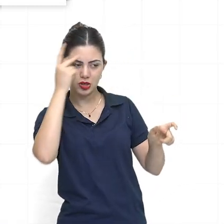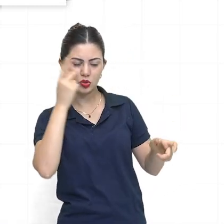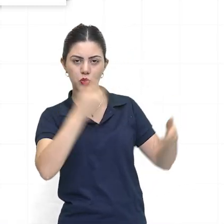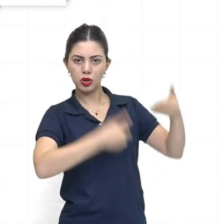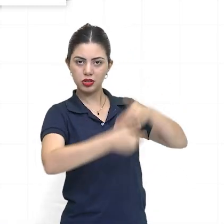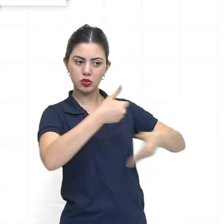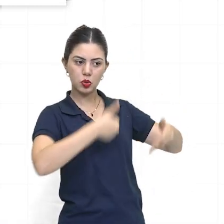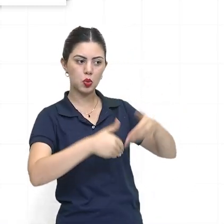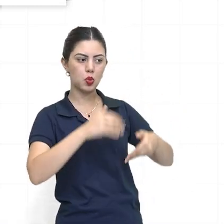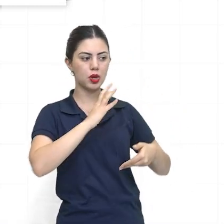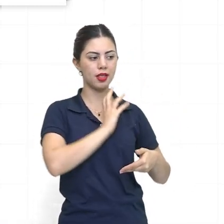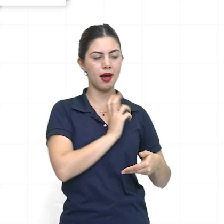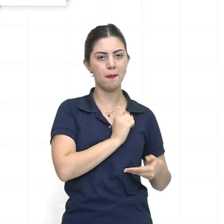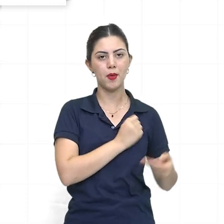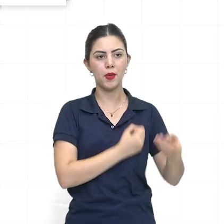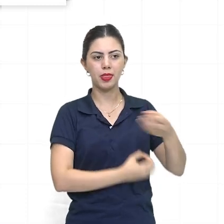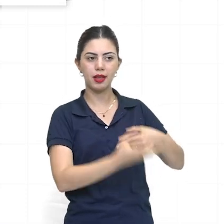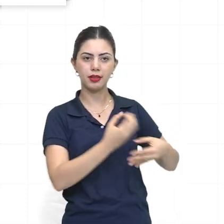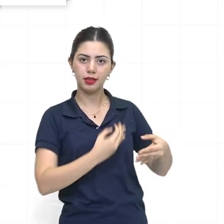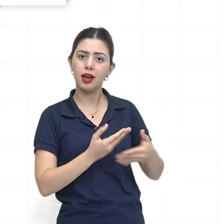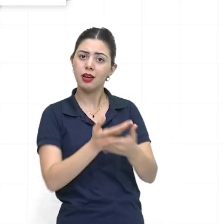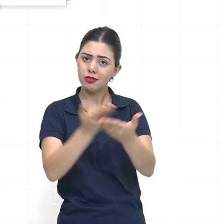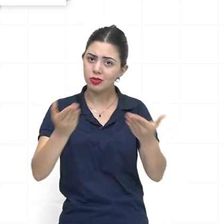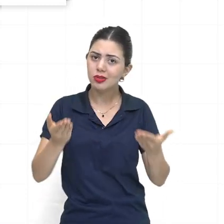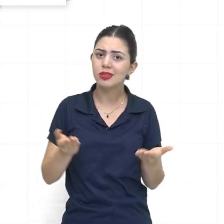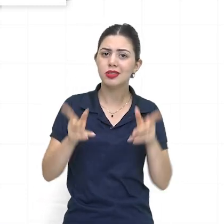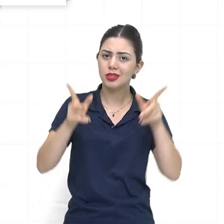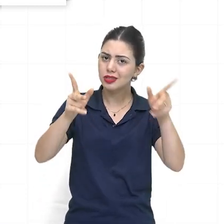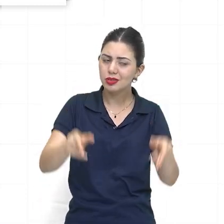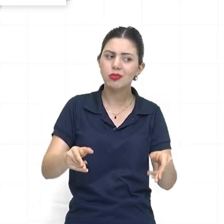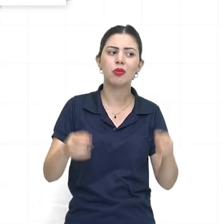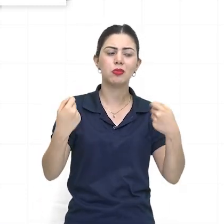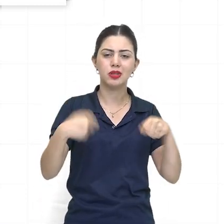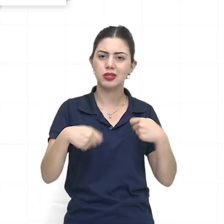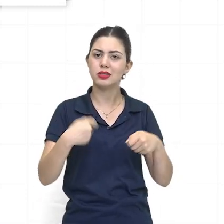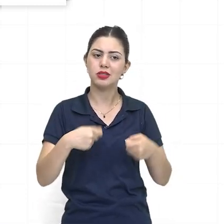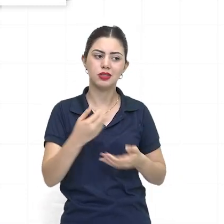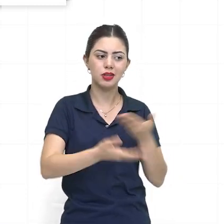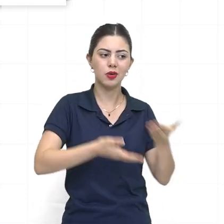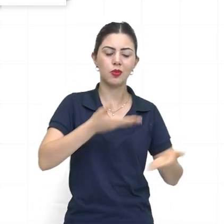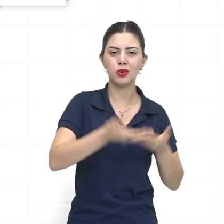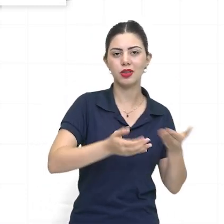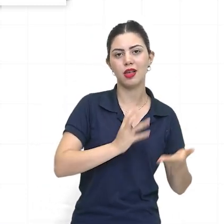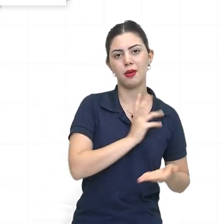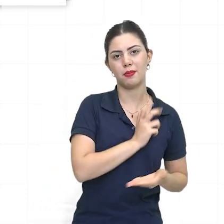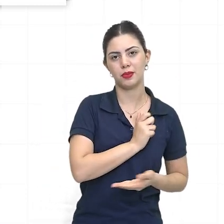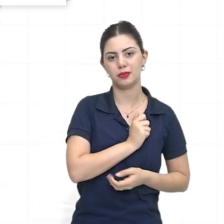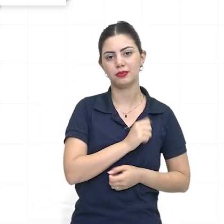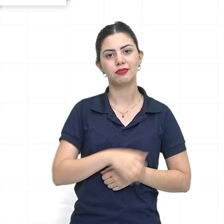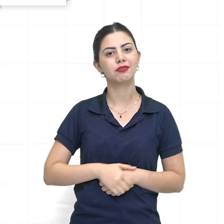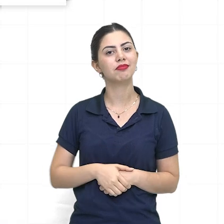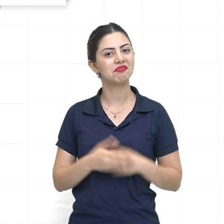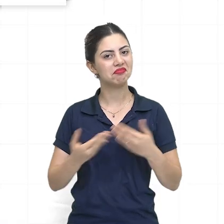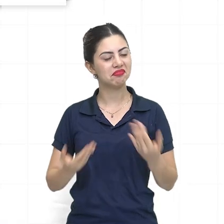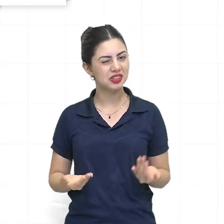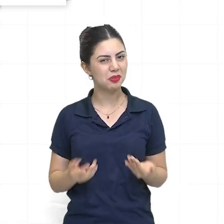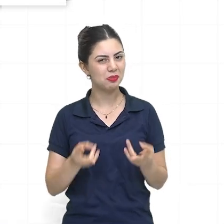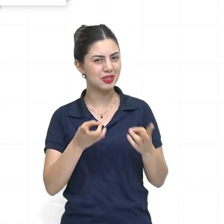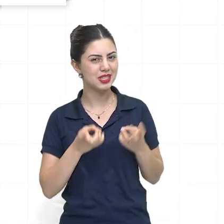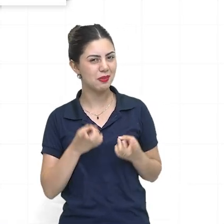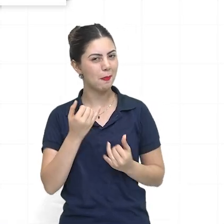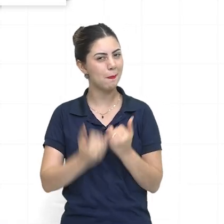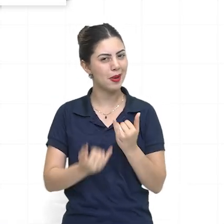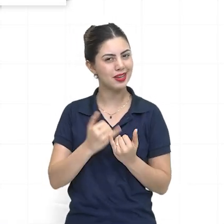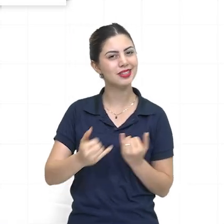você, façam também para eles. Isso aqui é muito parecido com a